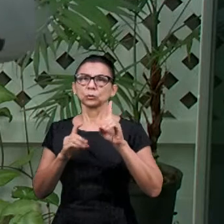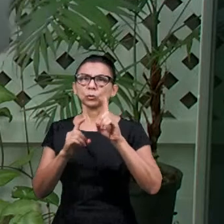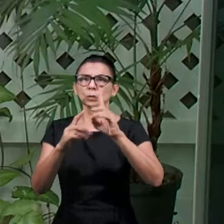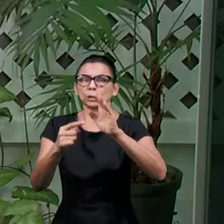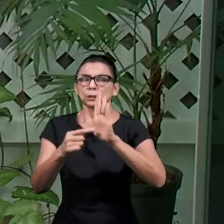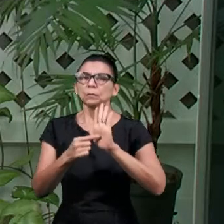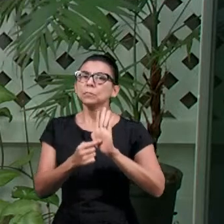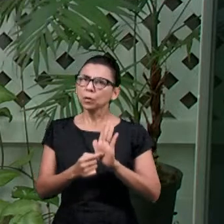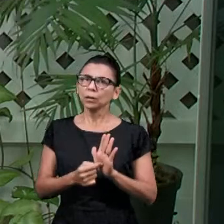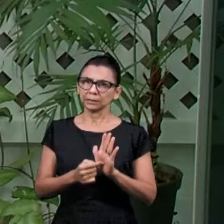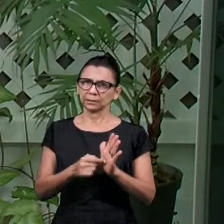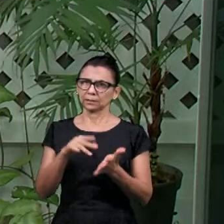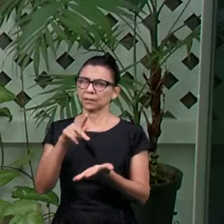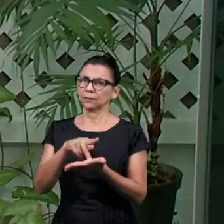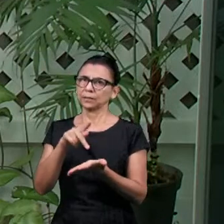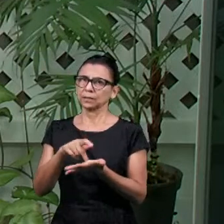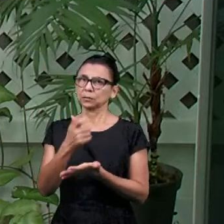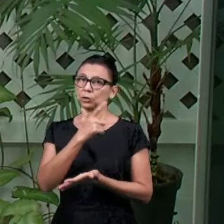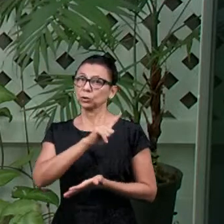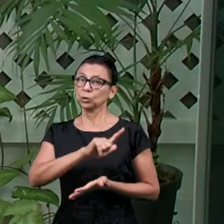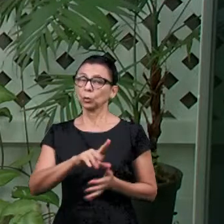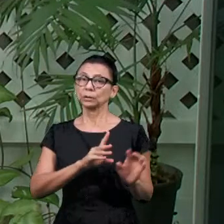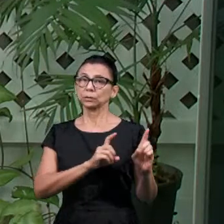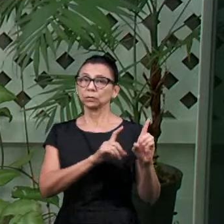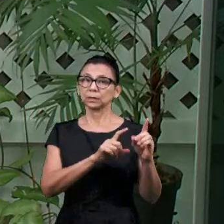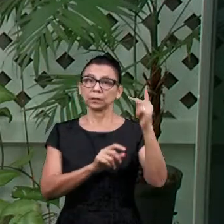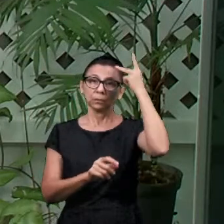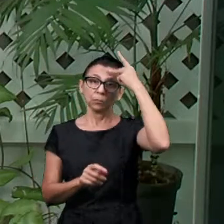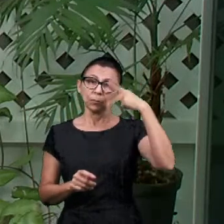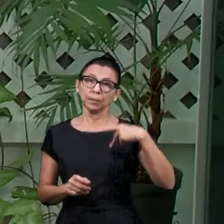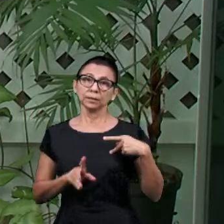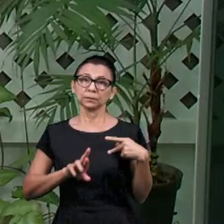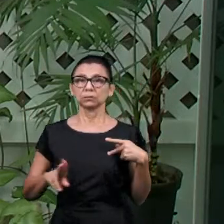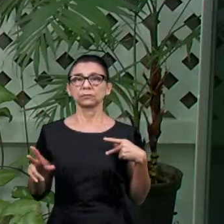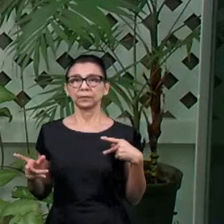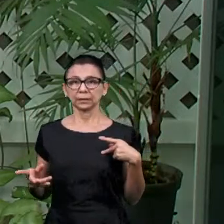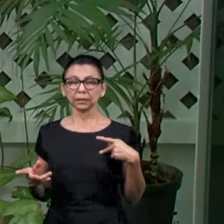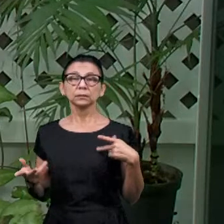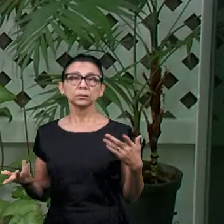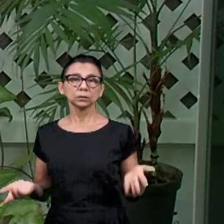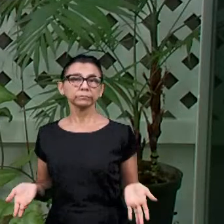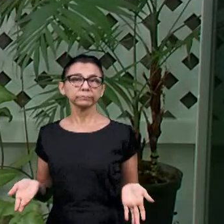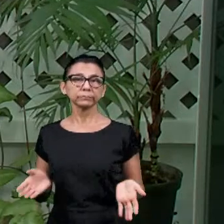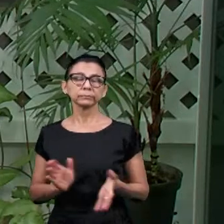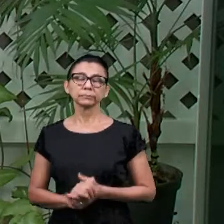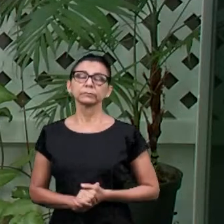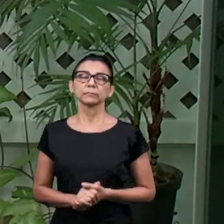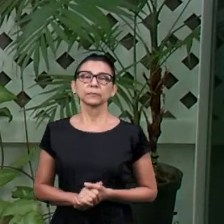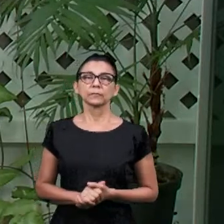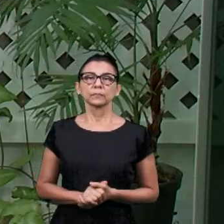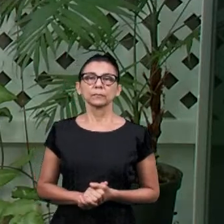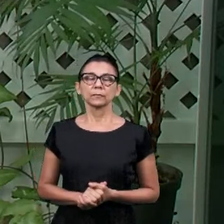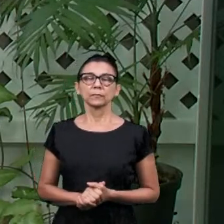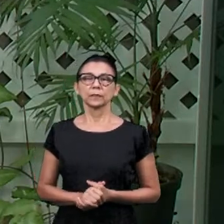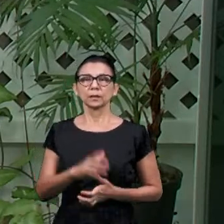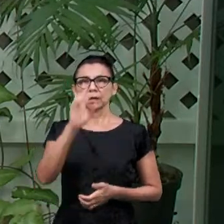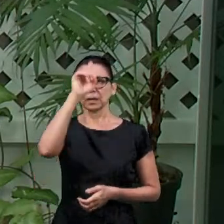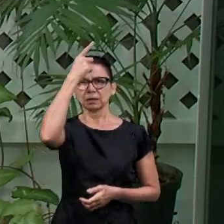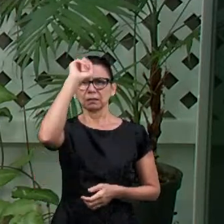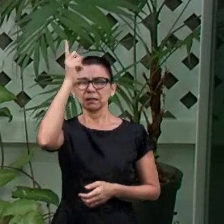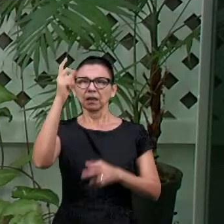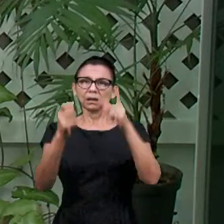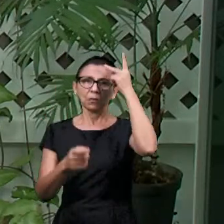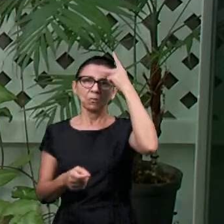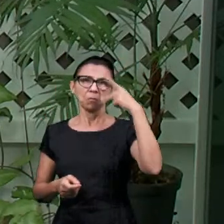não vivem. Esse é outro problema. E tanto é assim que eles não vivem, que depois eles mudam de ideia. Então, para eles, o